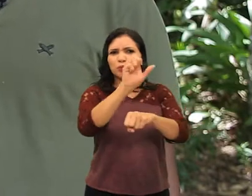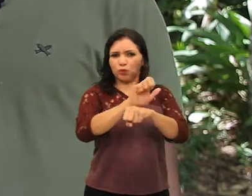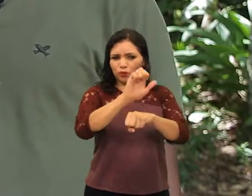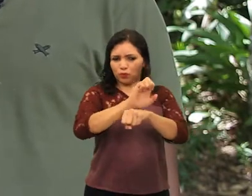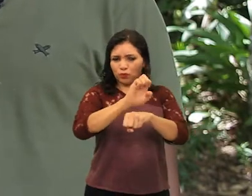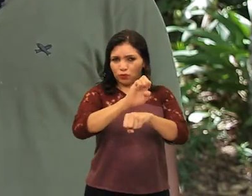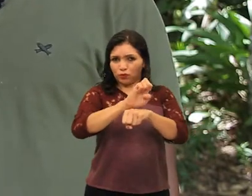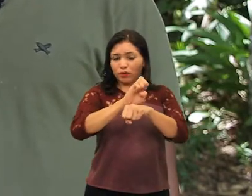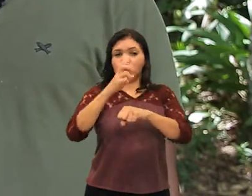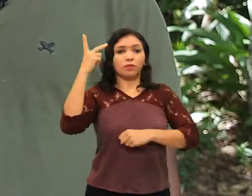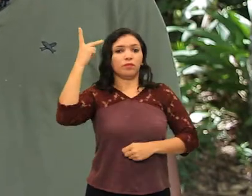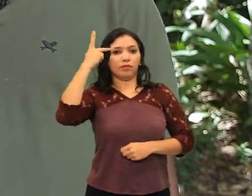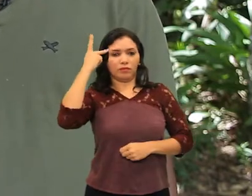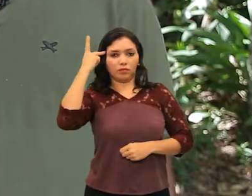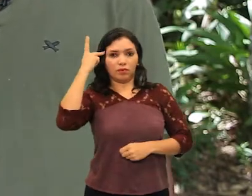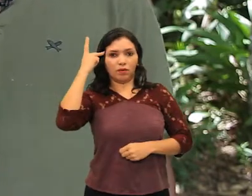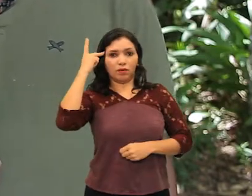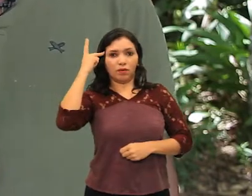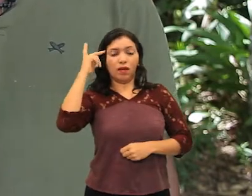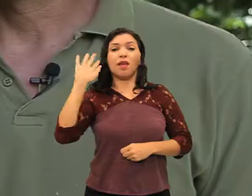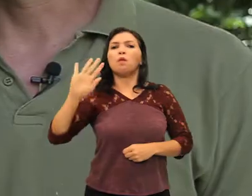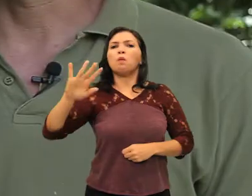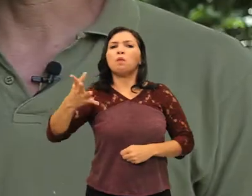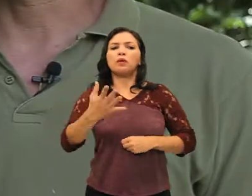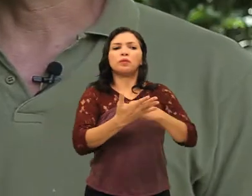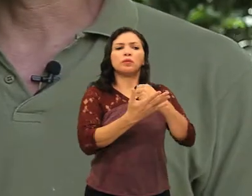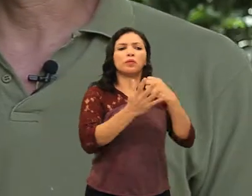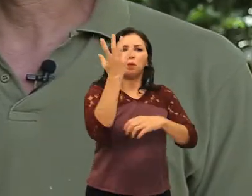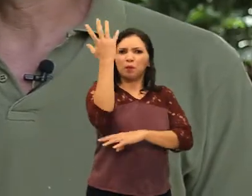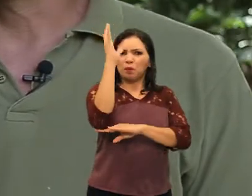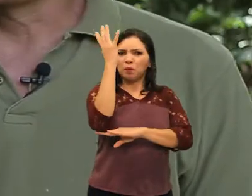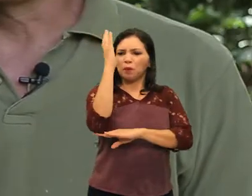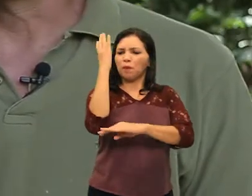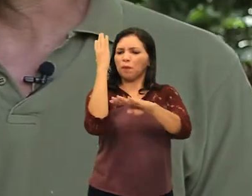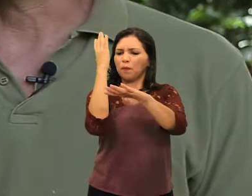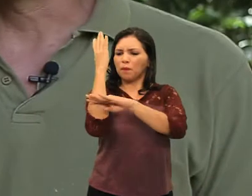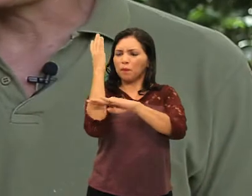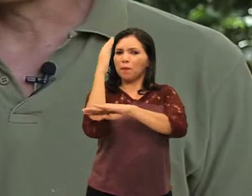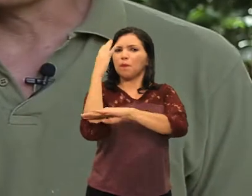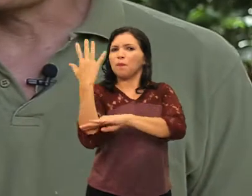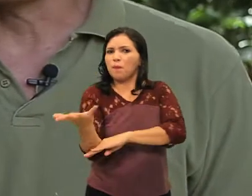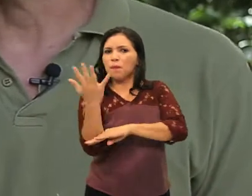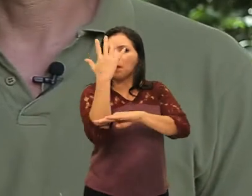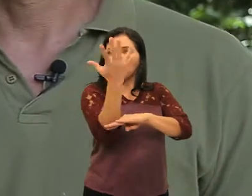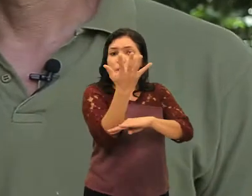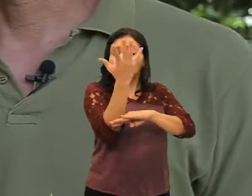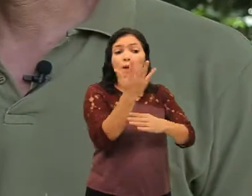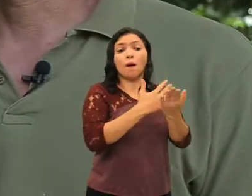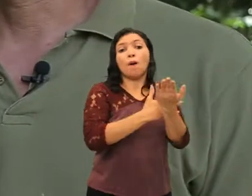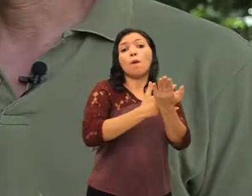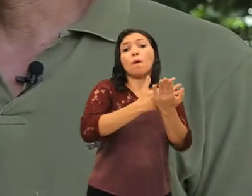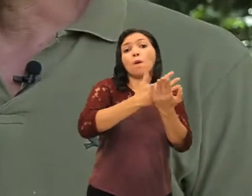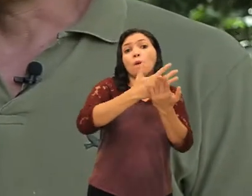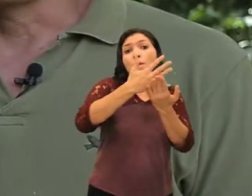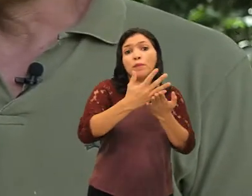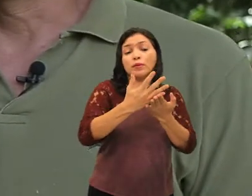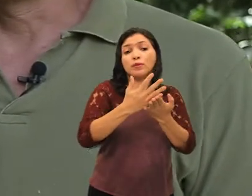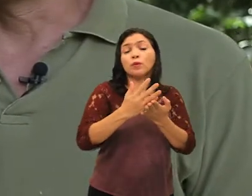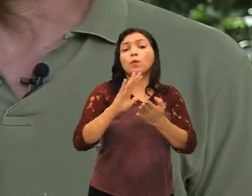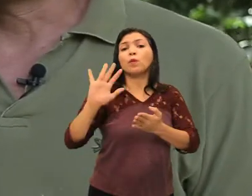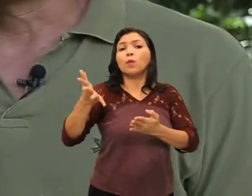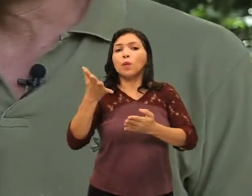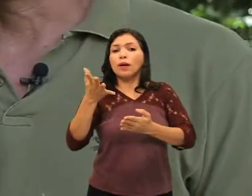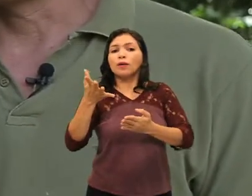desse bioma começou pelo Vale do Paraíba, quando começou a colonização, a entrada do café. Então em